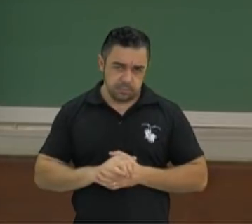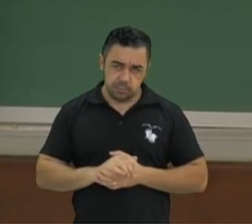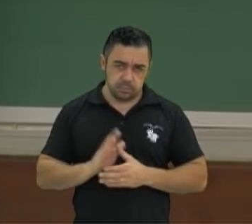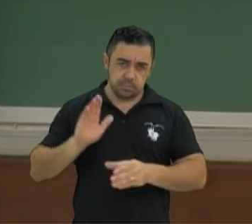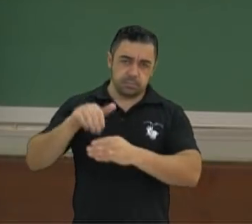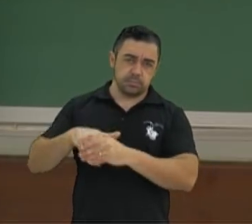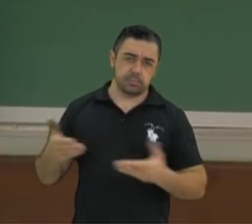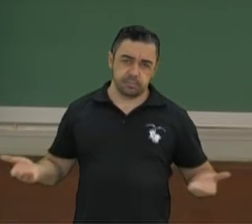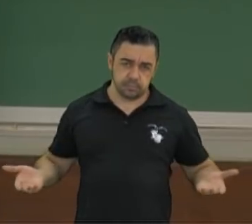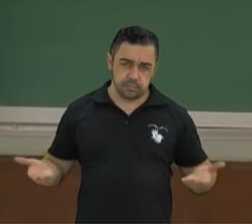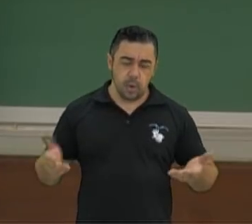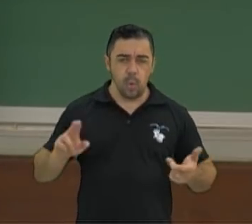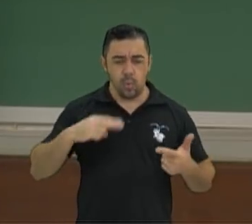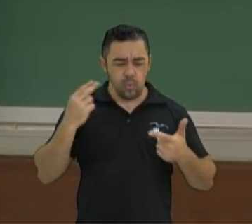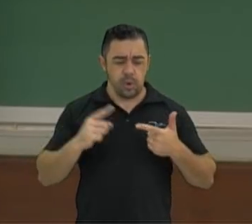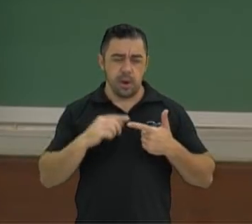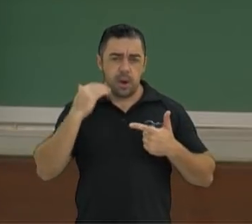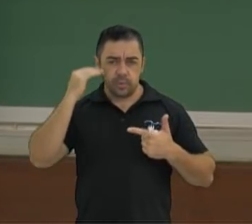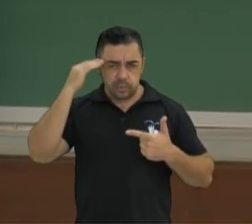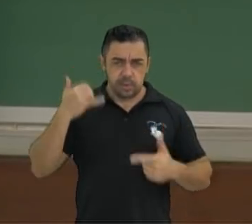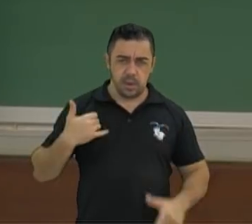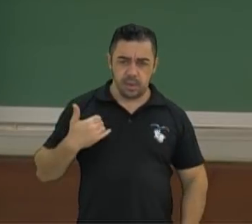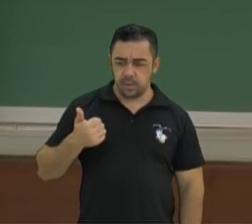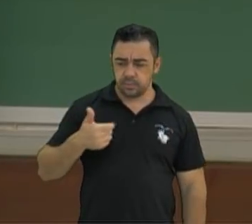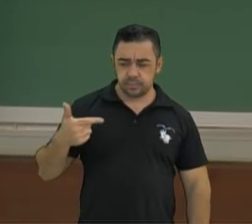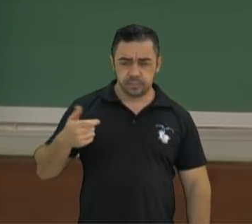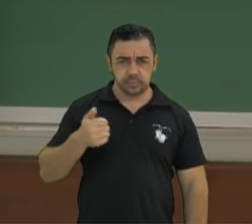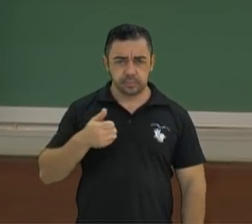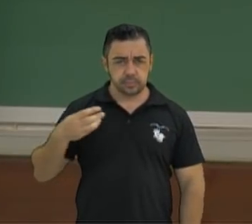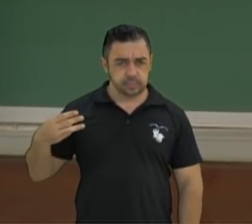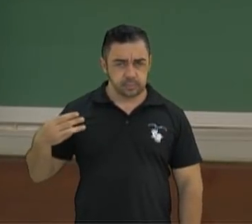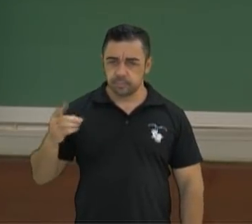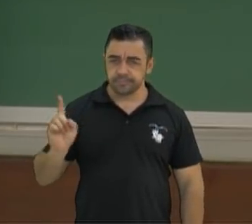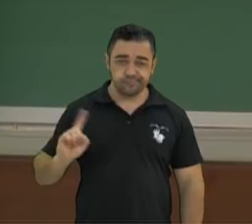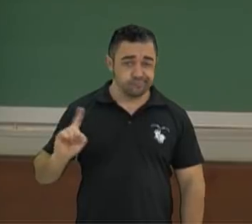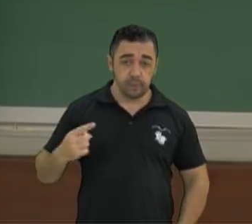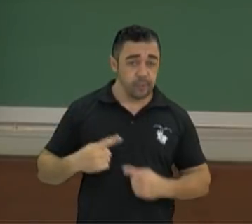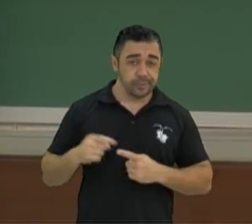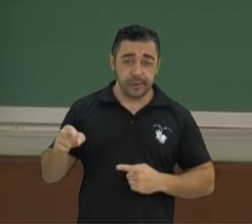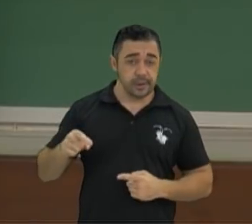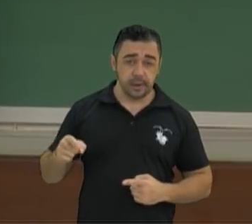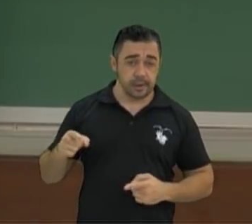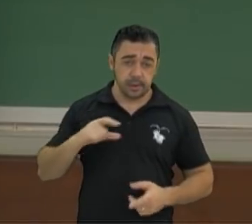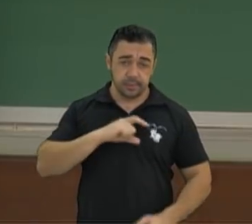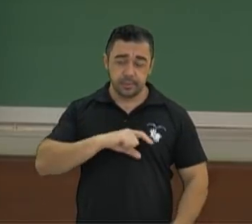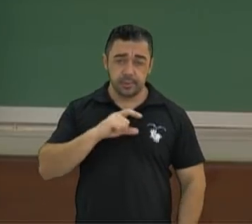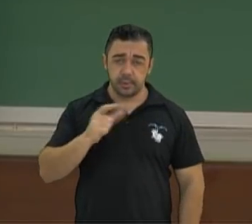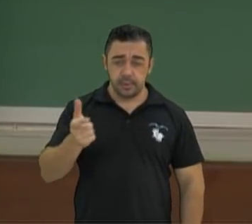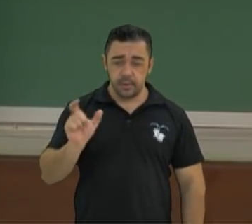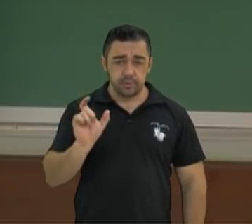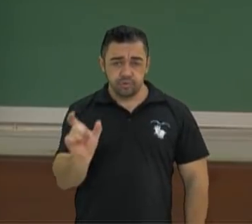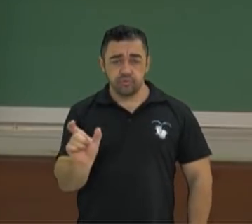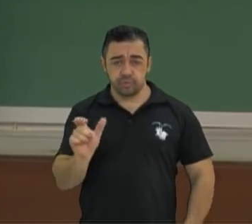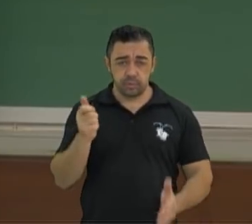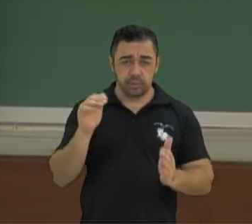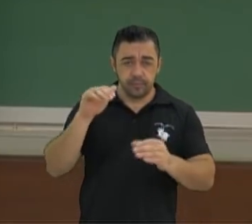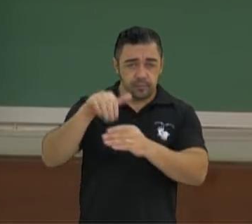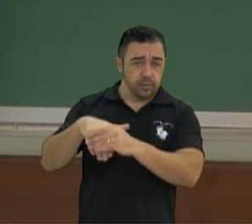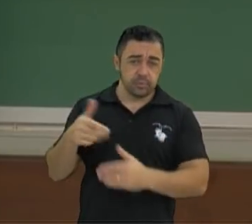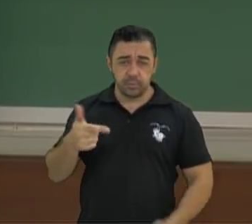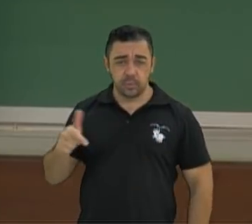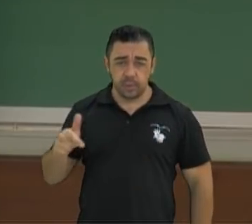pesquisa, por exemplo, com um adolescente de 12, 13 anos? Não, porque ele não tem o título de eleitor